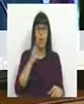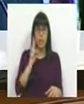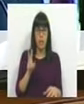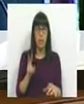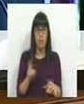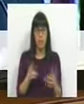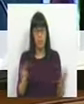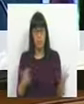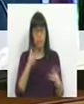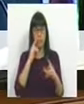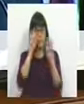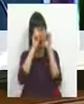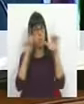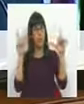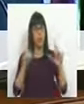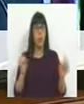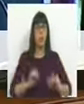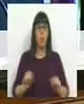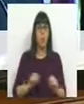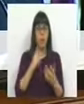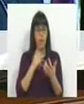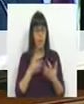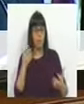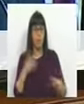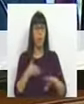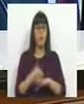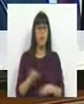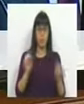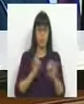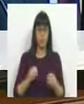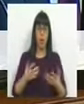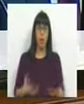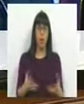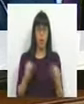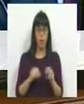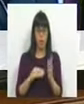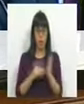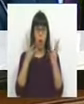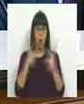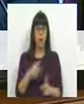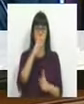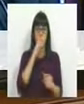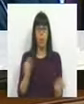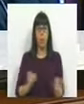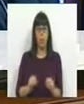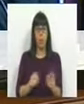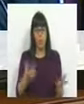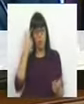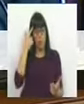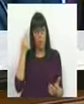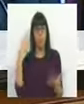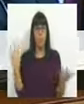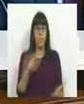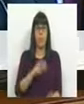dirigente, como deve imaginar, e não tendo um impacto direto neste momento no Orçamento de Estado, compreenderá